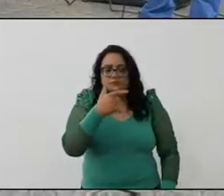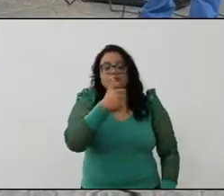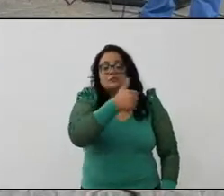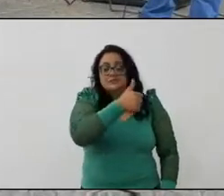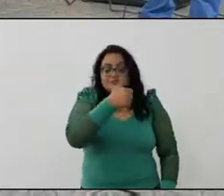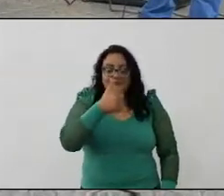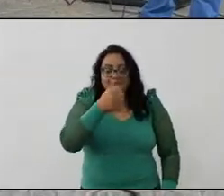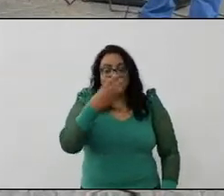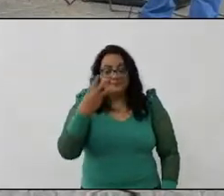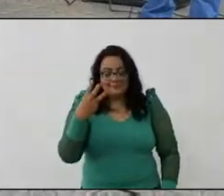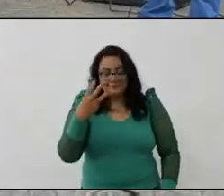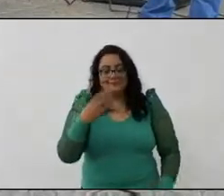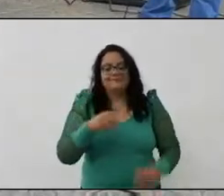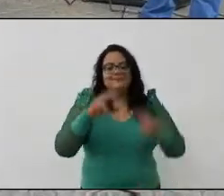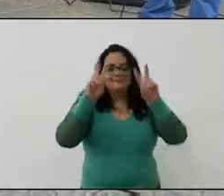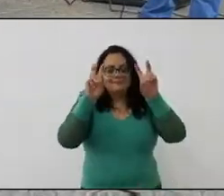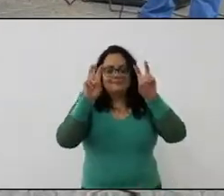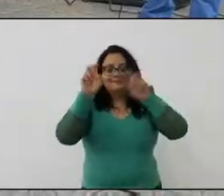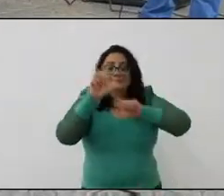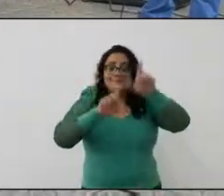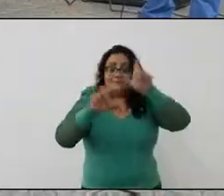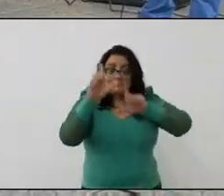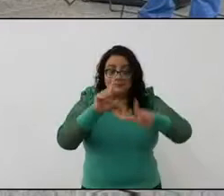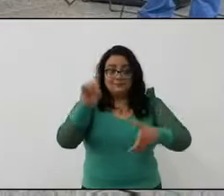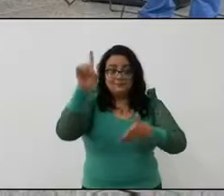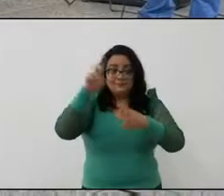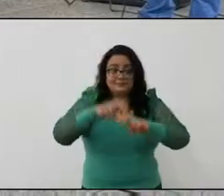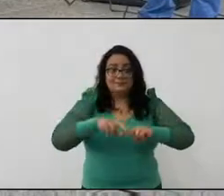Louvor a Deus pela sua bondade.